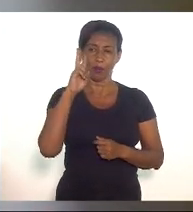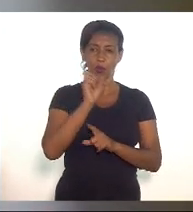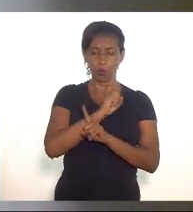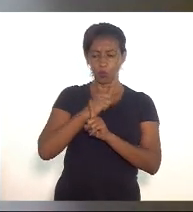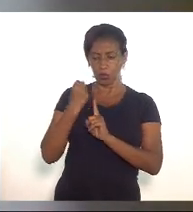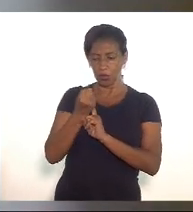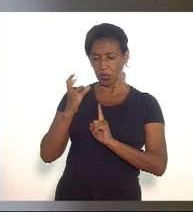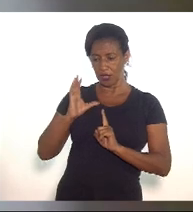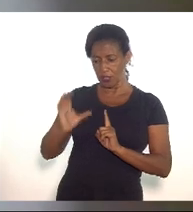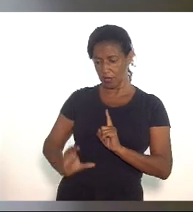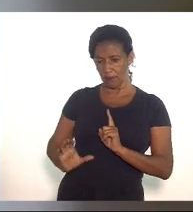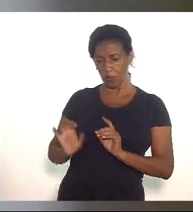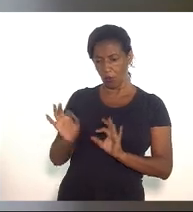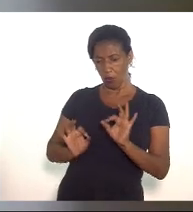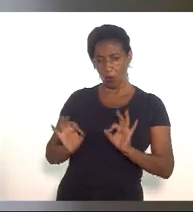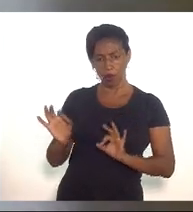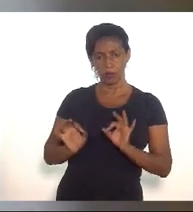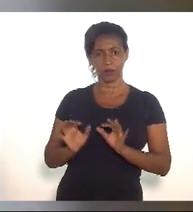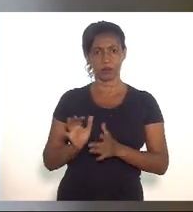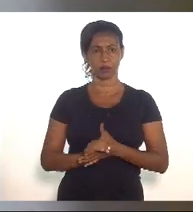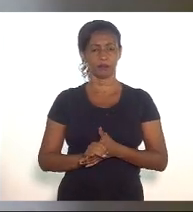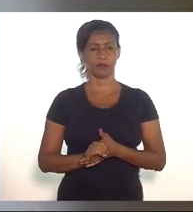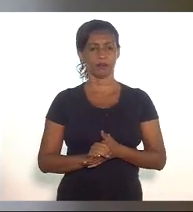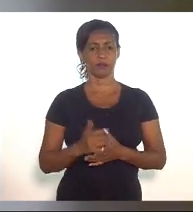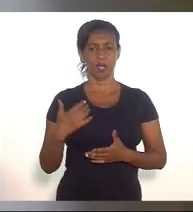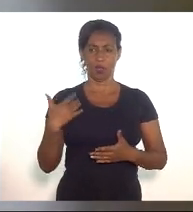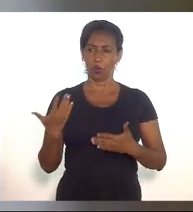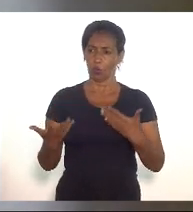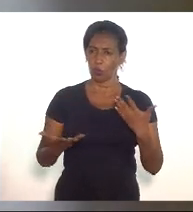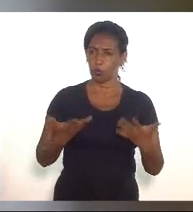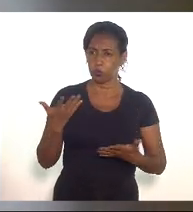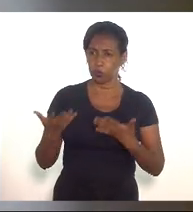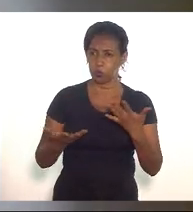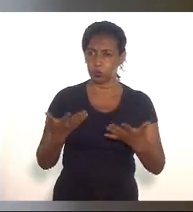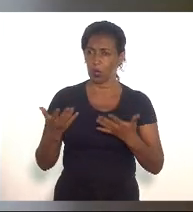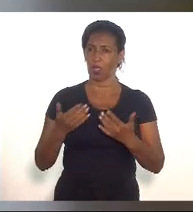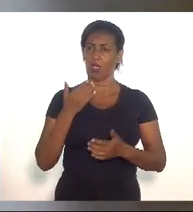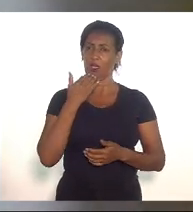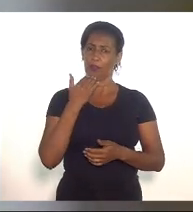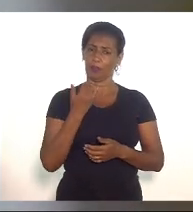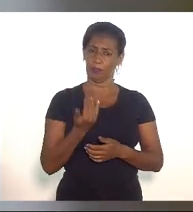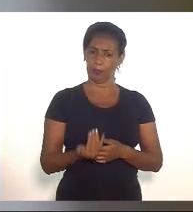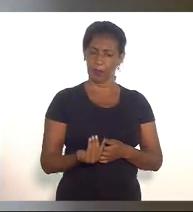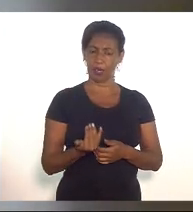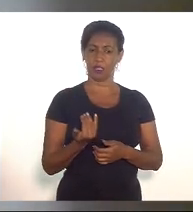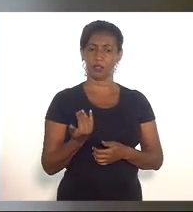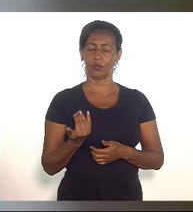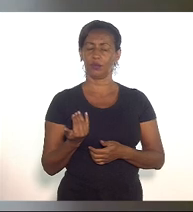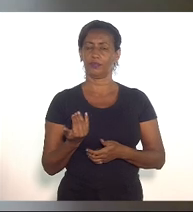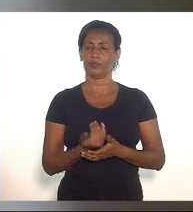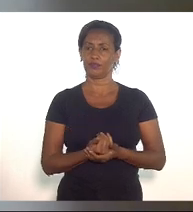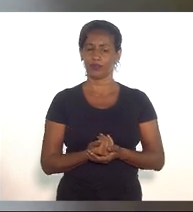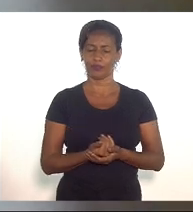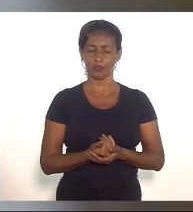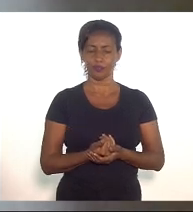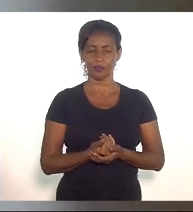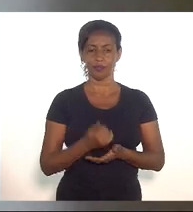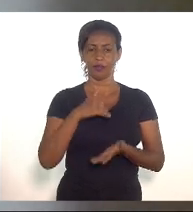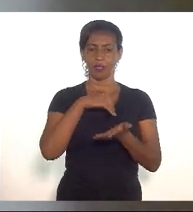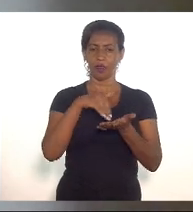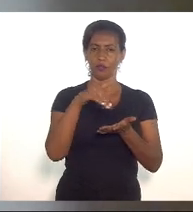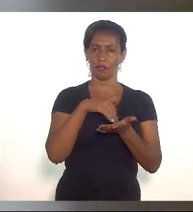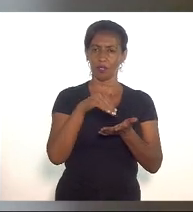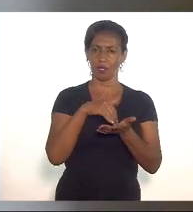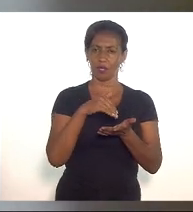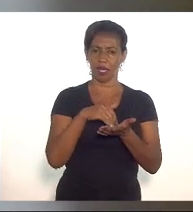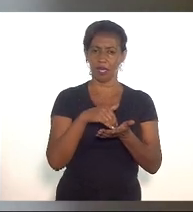sociedade civil organizada. Eu estimulo, eu conclamo, eu demando ao secretário Zamit que não perca de